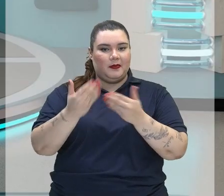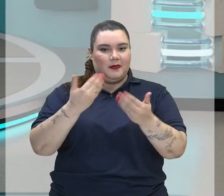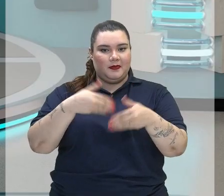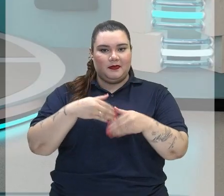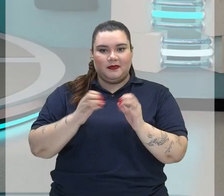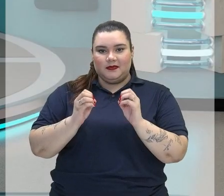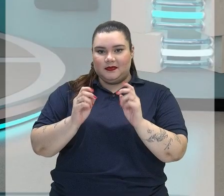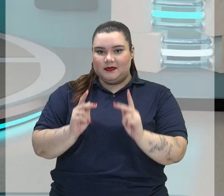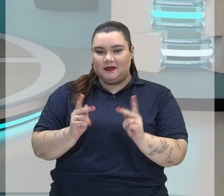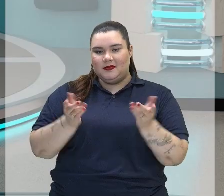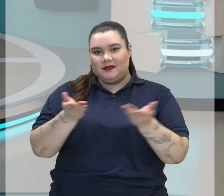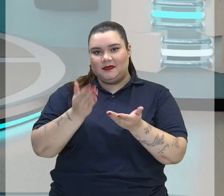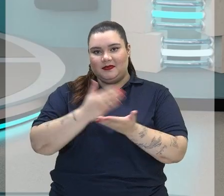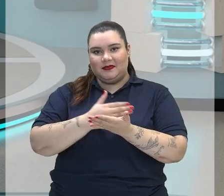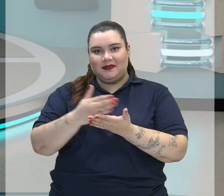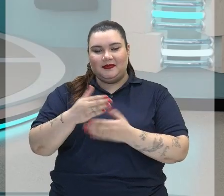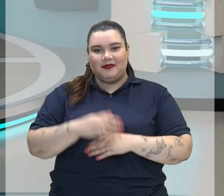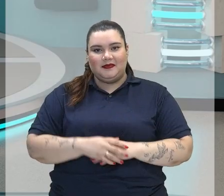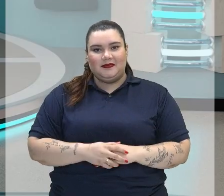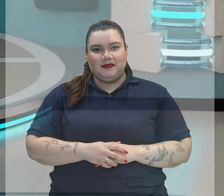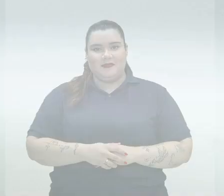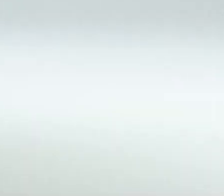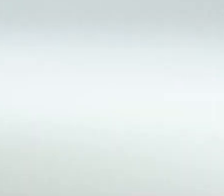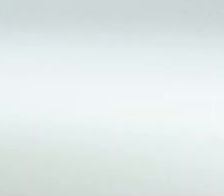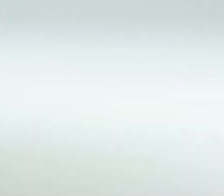avaliação. Então, vamos começar.